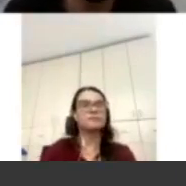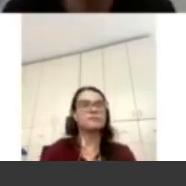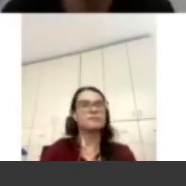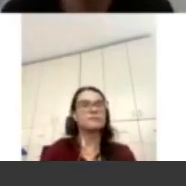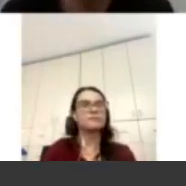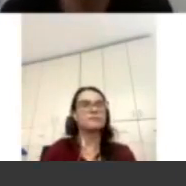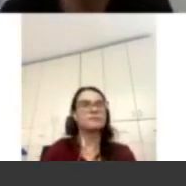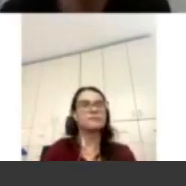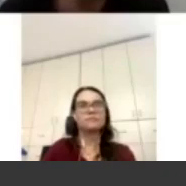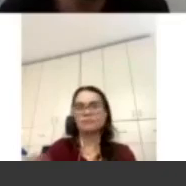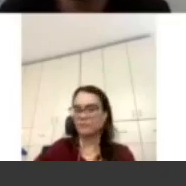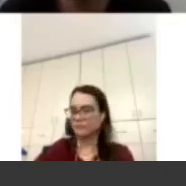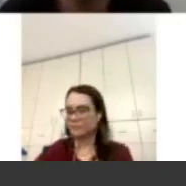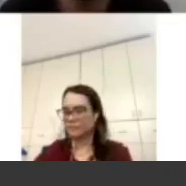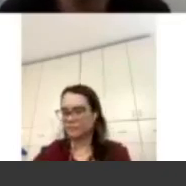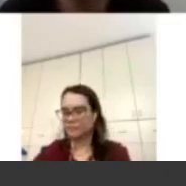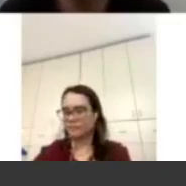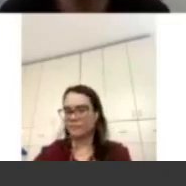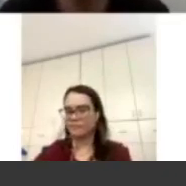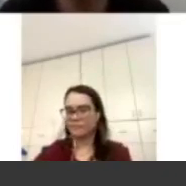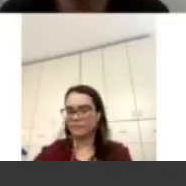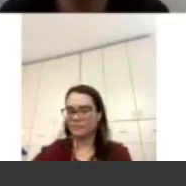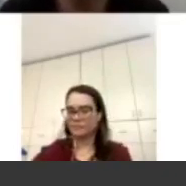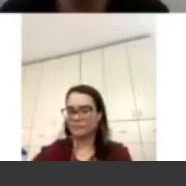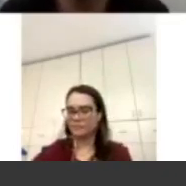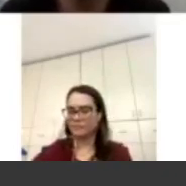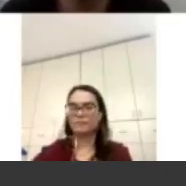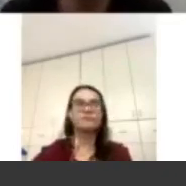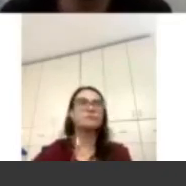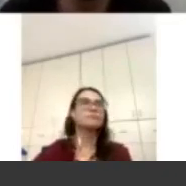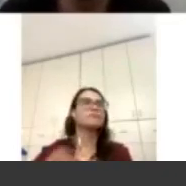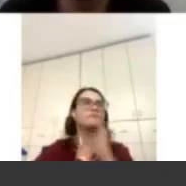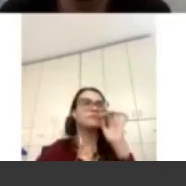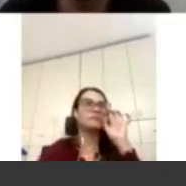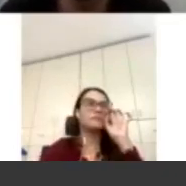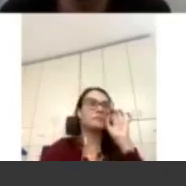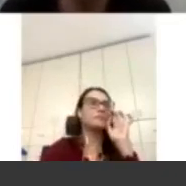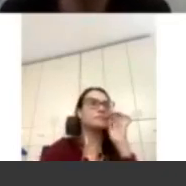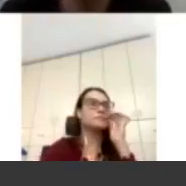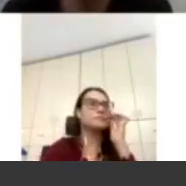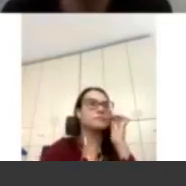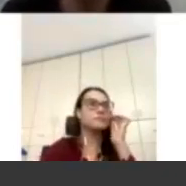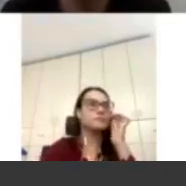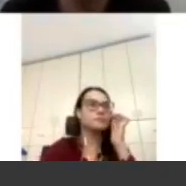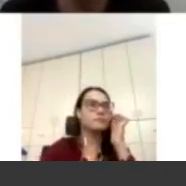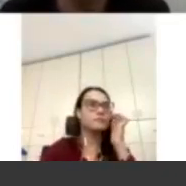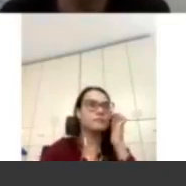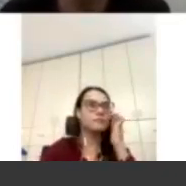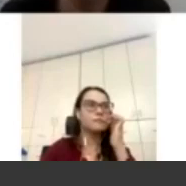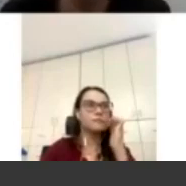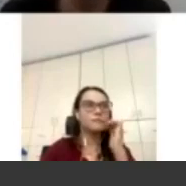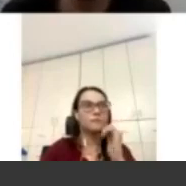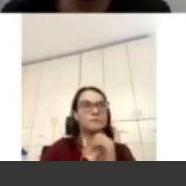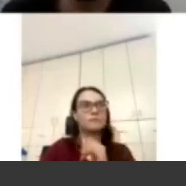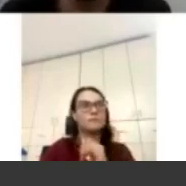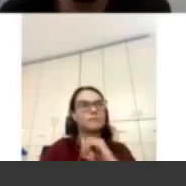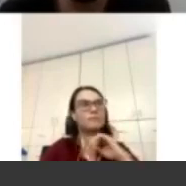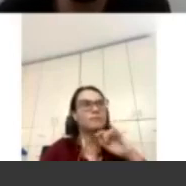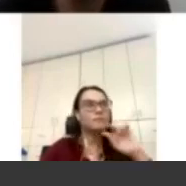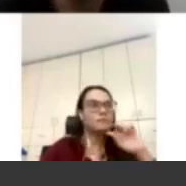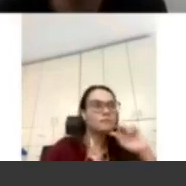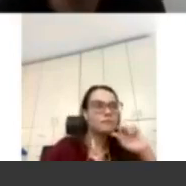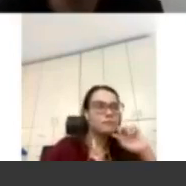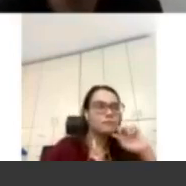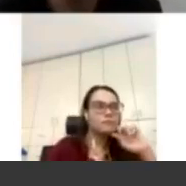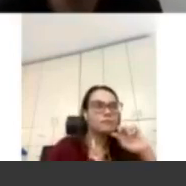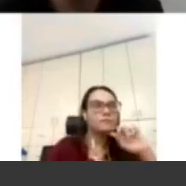do nada, a doença surgiu de uma forma bem mais importante, né, bem mais forte. Né? Parte disso, a gente acredita que seja uma questão multifatorial,